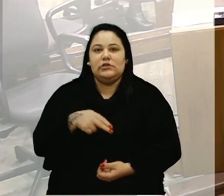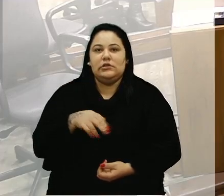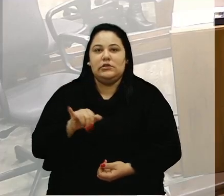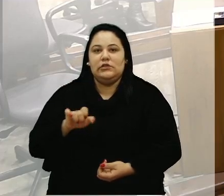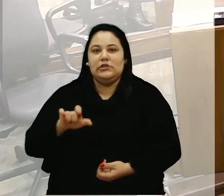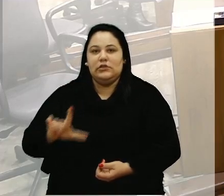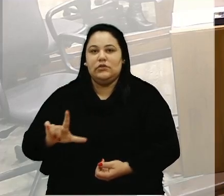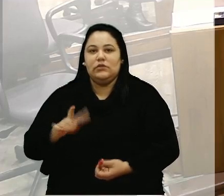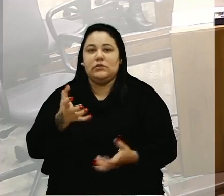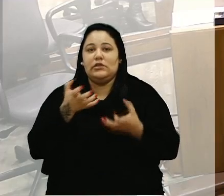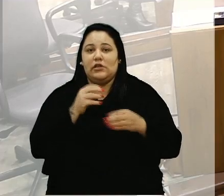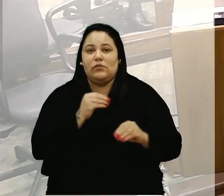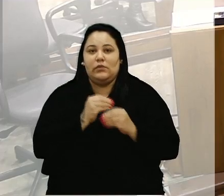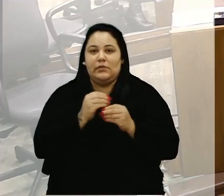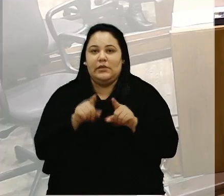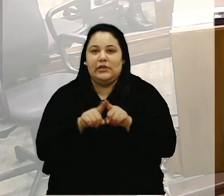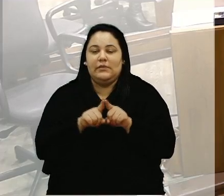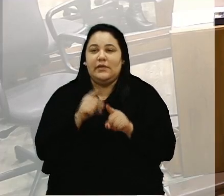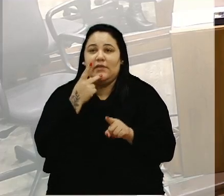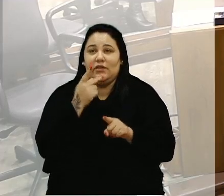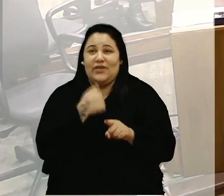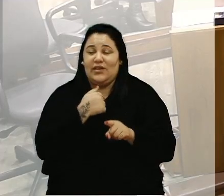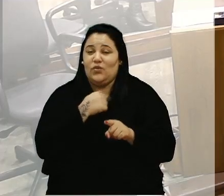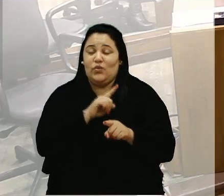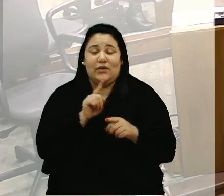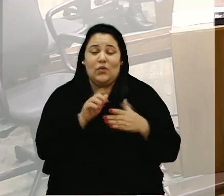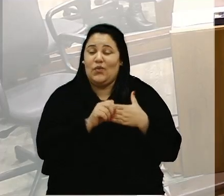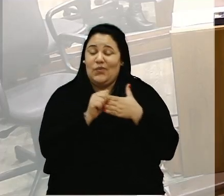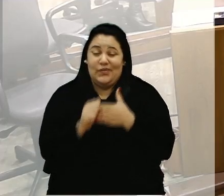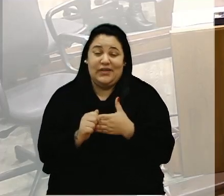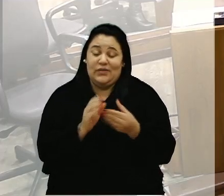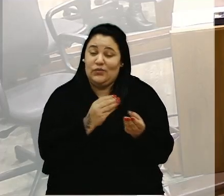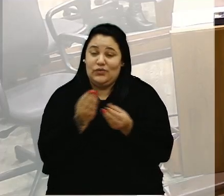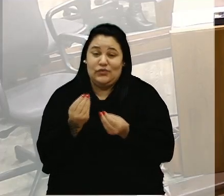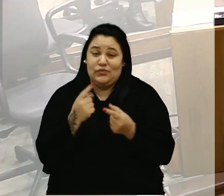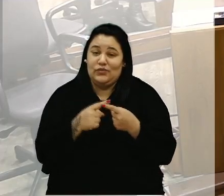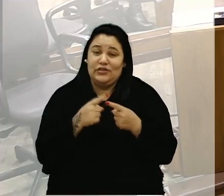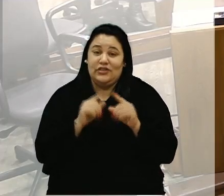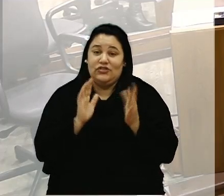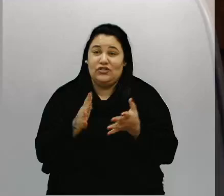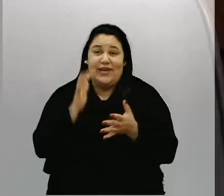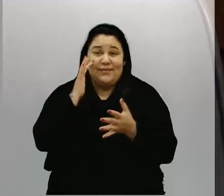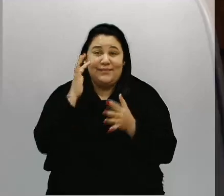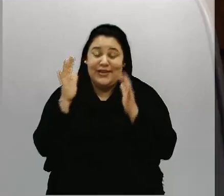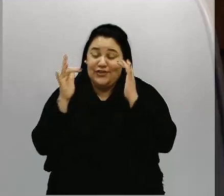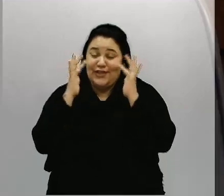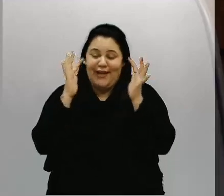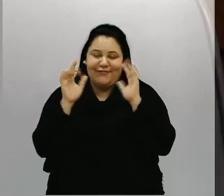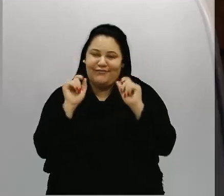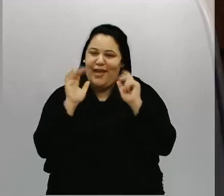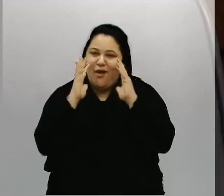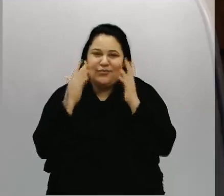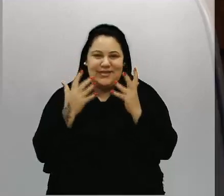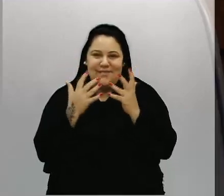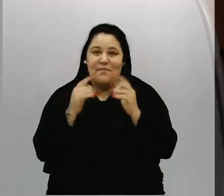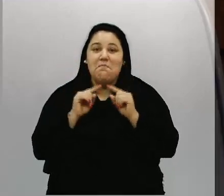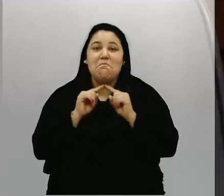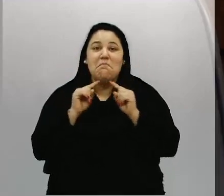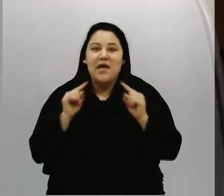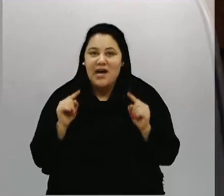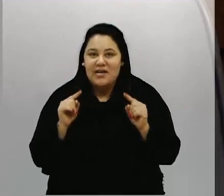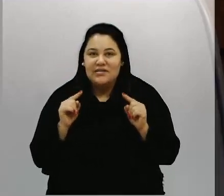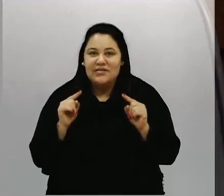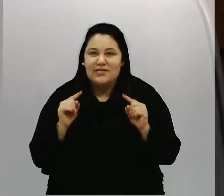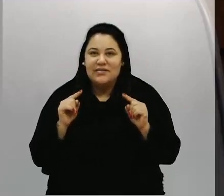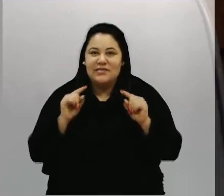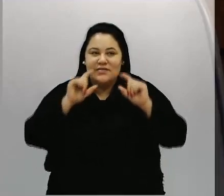me somar só dizendo que eu não acompanhei muito, porque eu já imaginava o que as redes iam falar sobre isso. Mas o comentário que mais